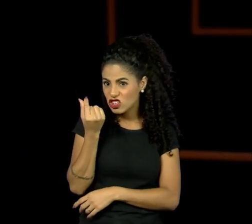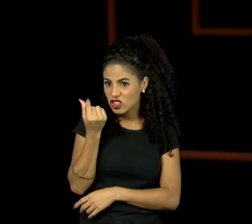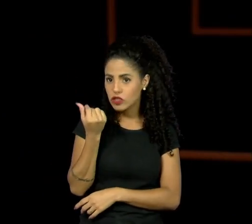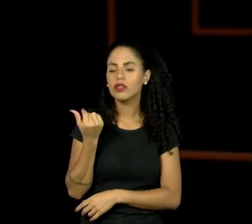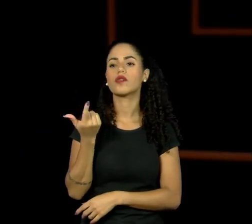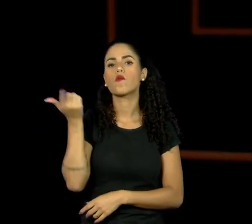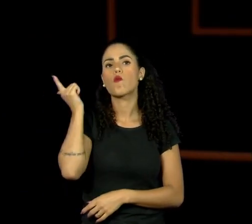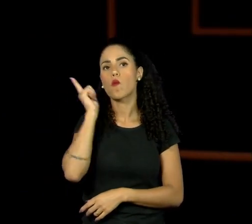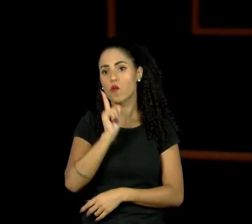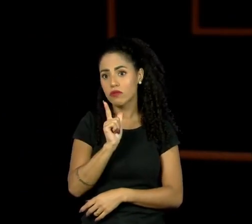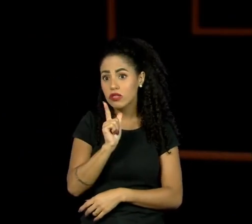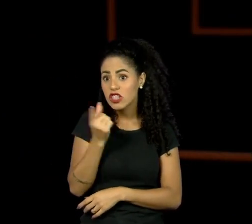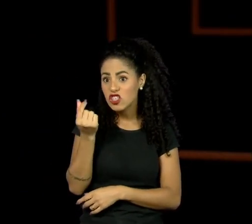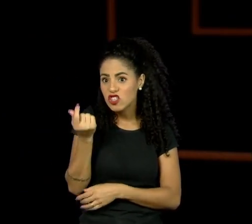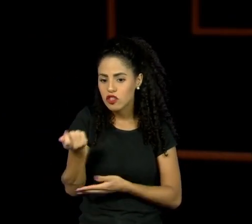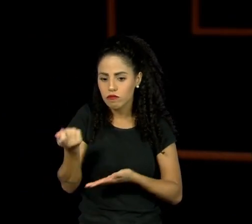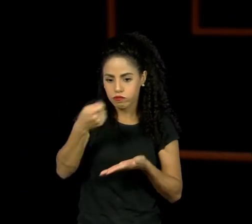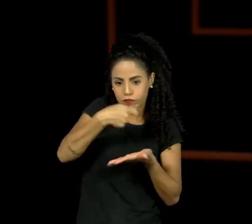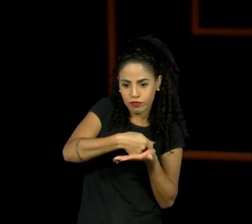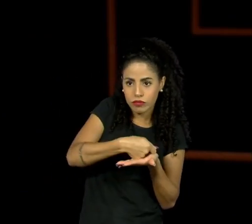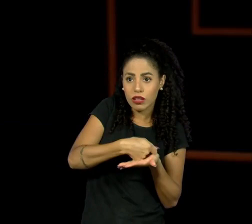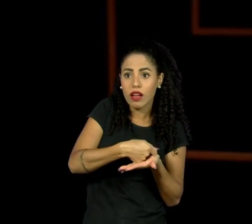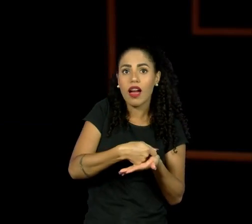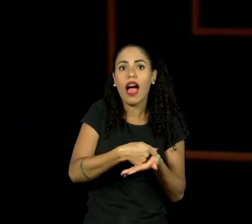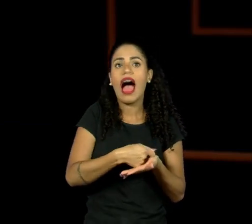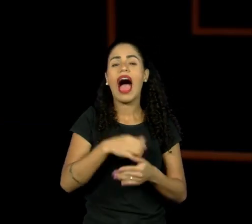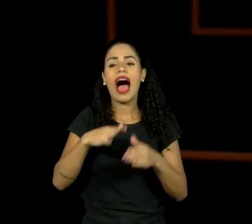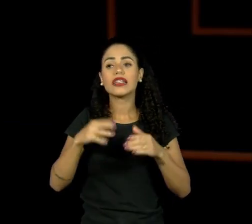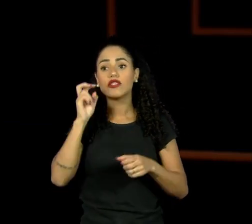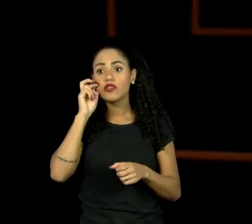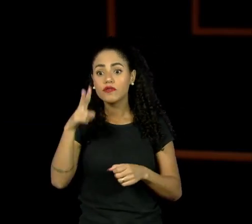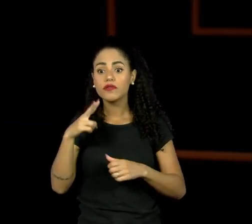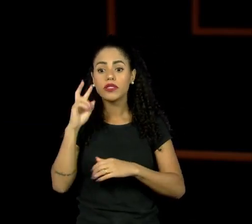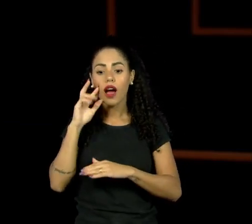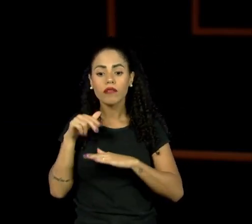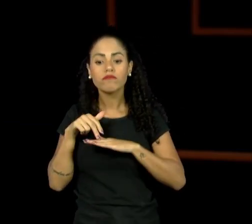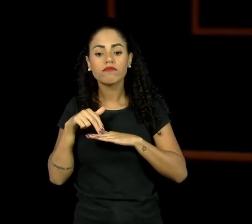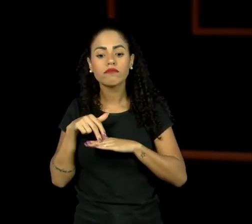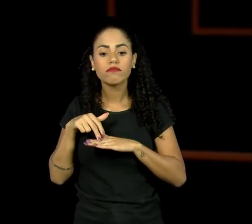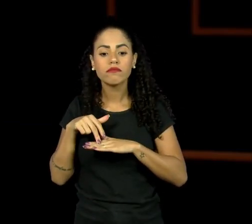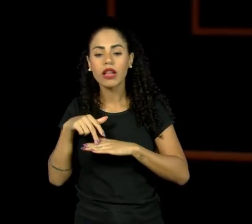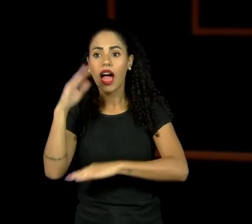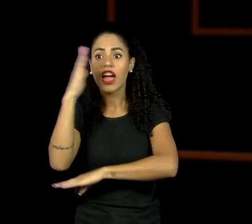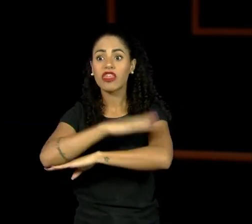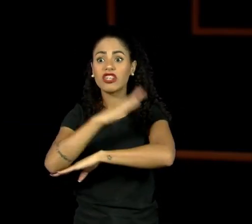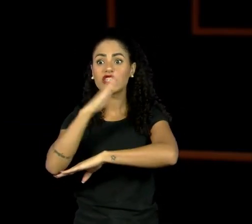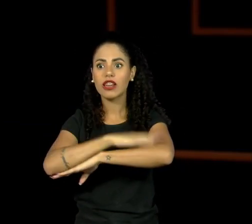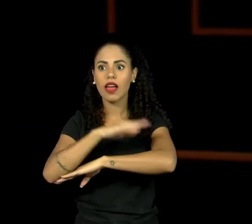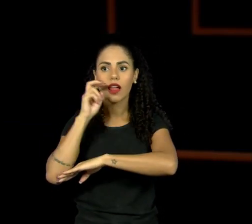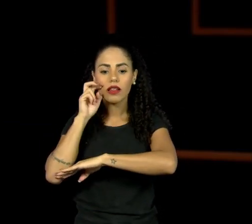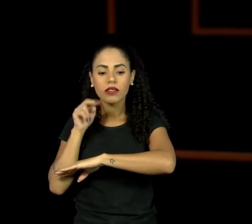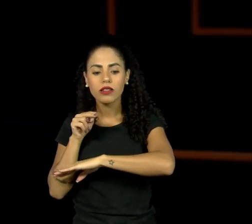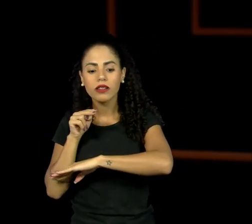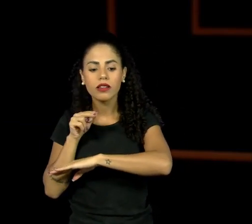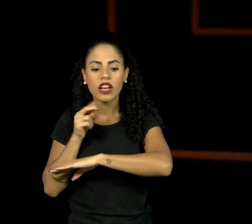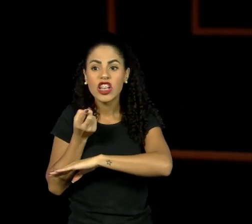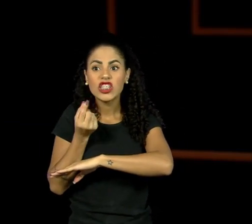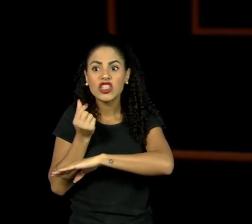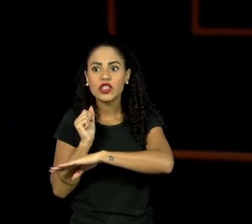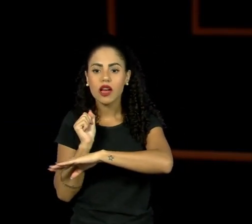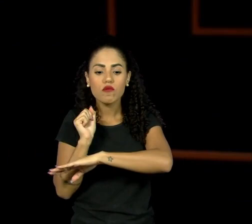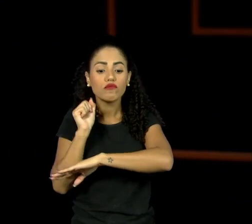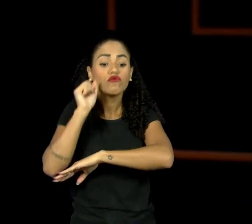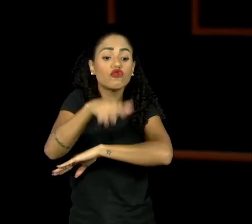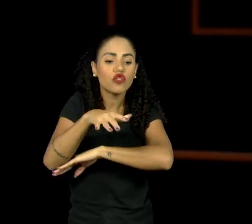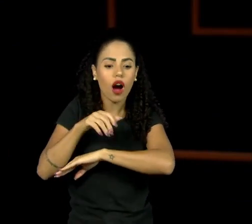gente pegava o dinheiro, jogava lá embaixo, na calçada, e ficava lá em cima vendo para ver quem era o felizado que ia achar um